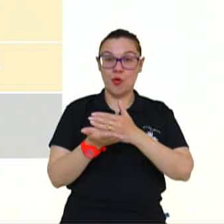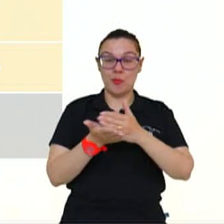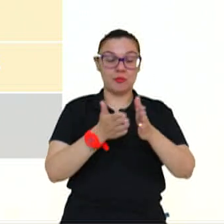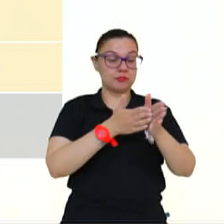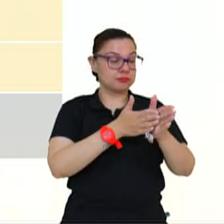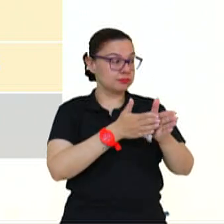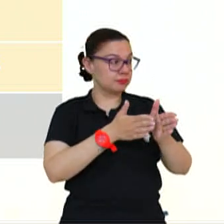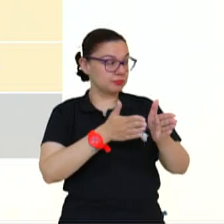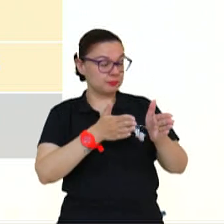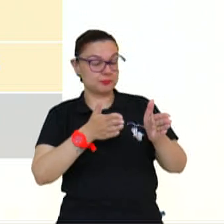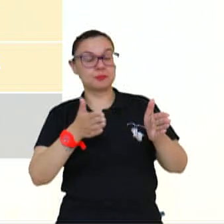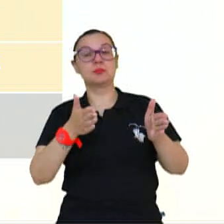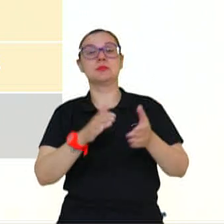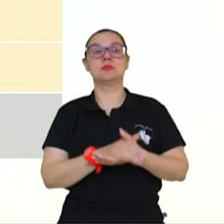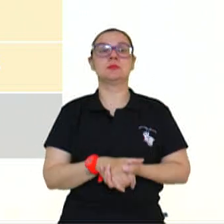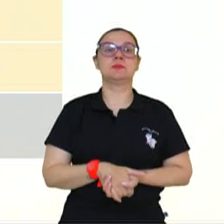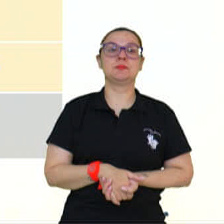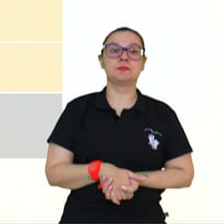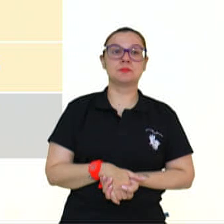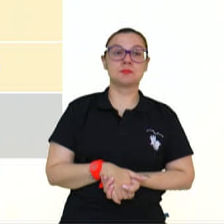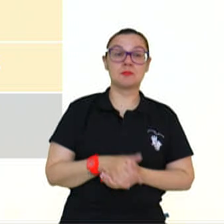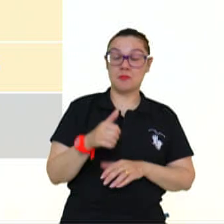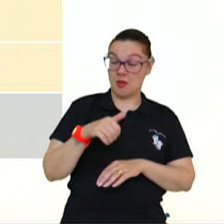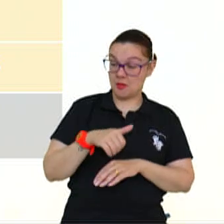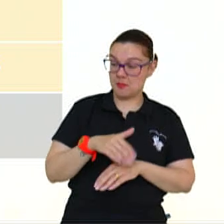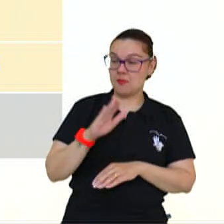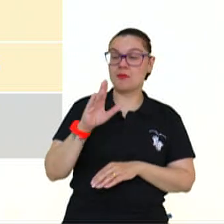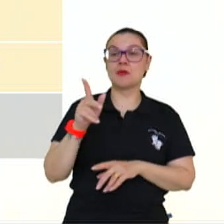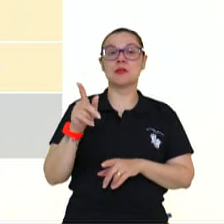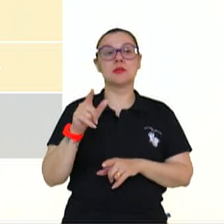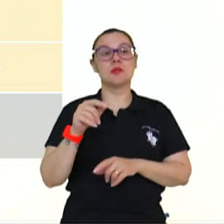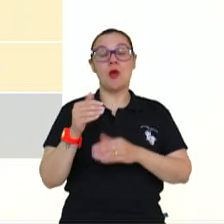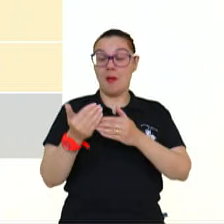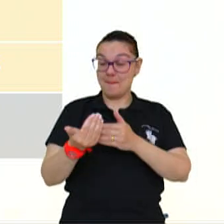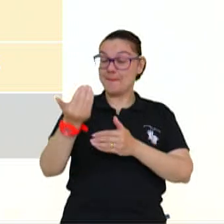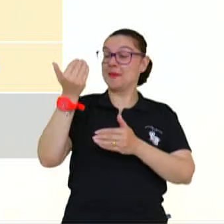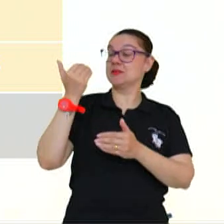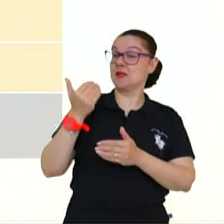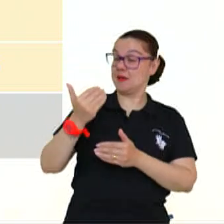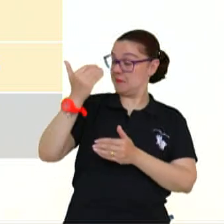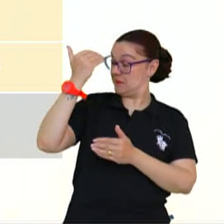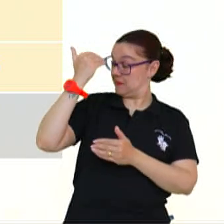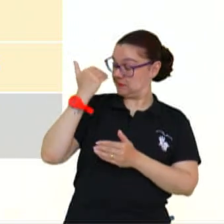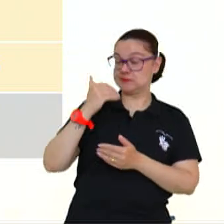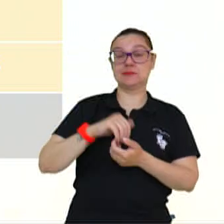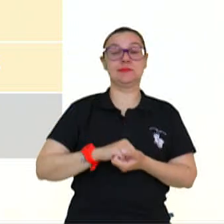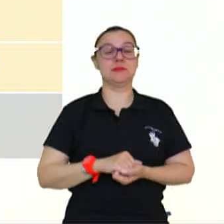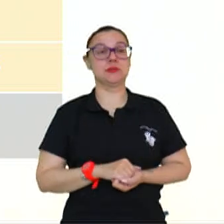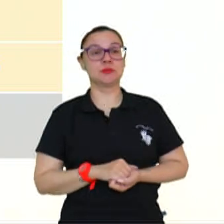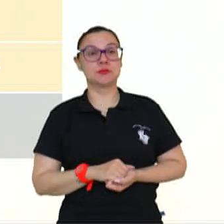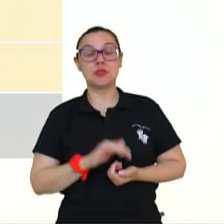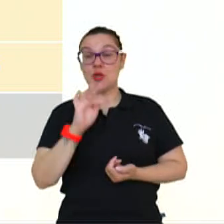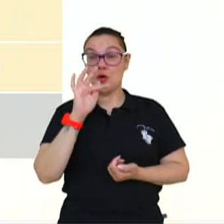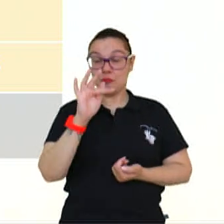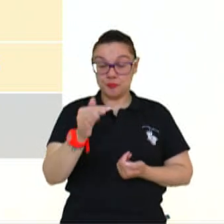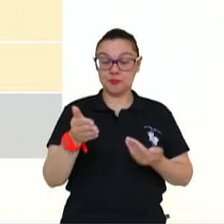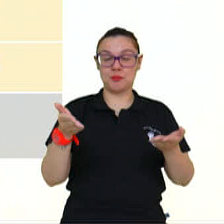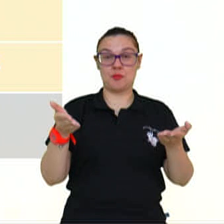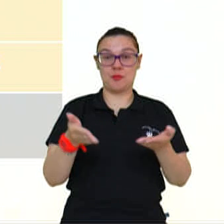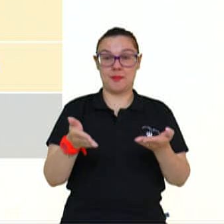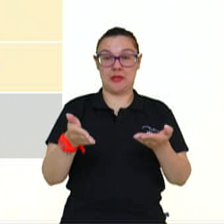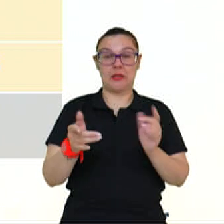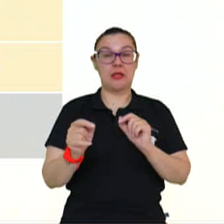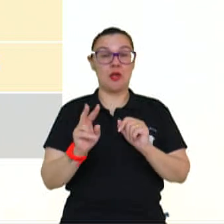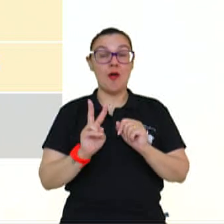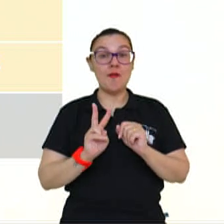estende um pouquinho mais. Pretérito mais que perfeito é uma ação que bem anterior à outra que também está no passado. Futuro do presente, aquela